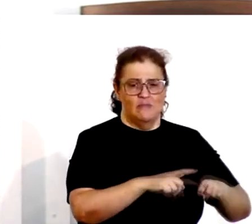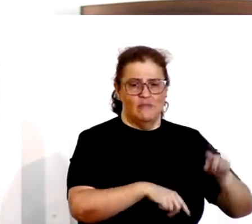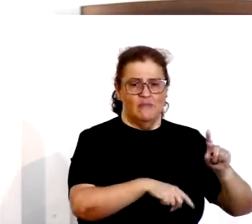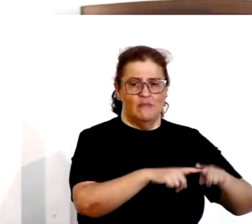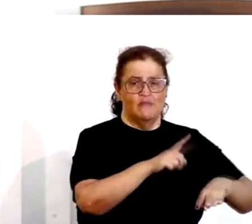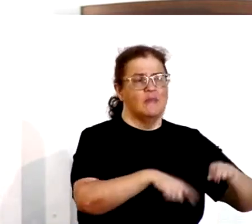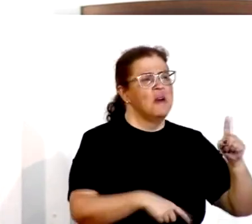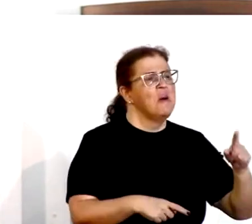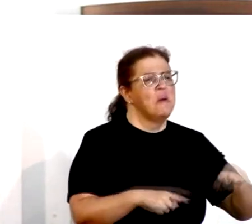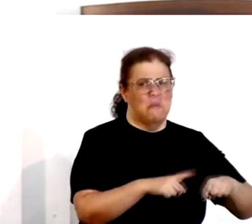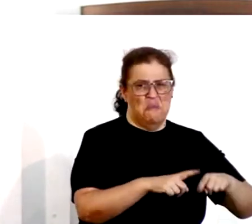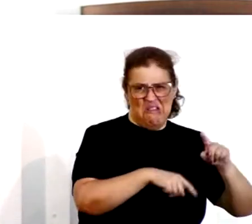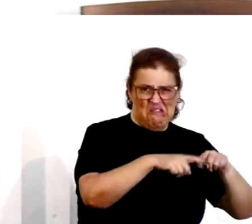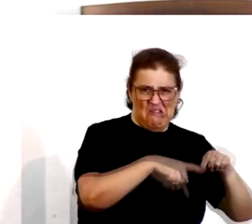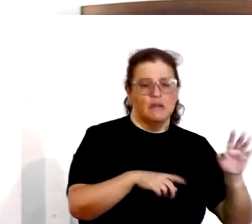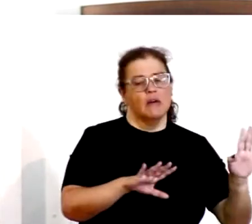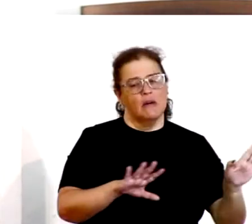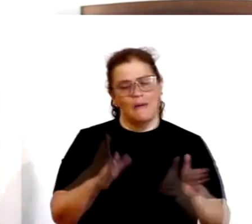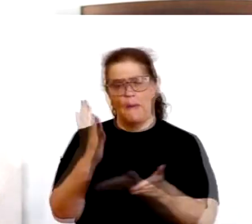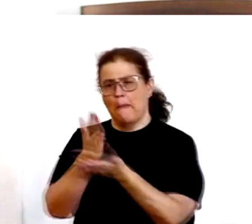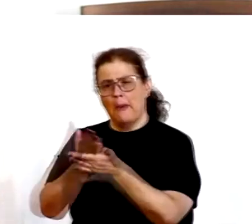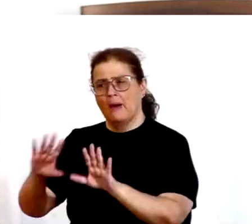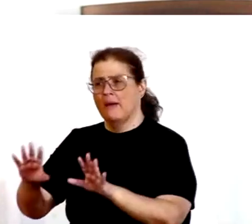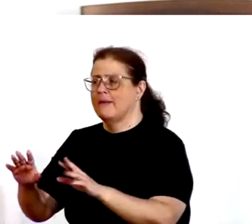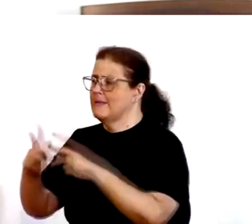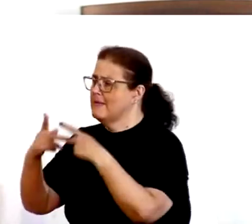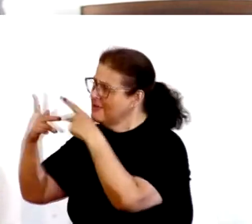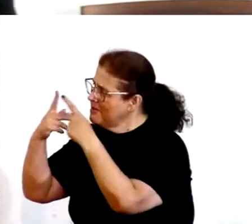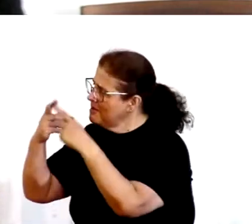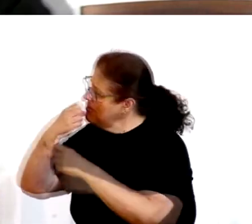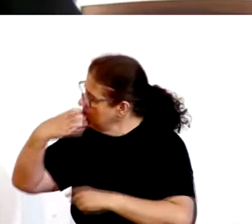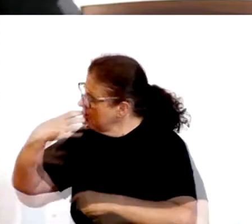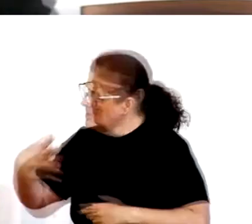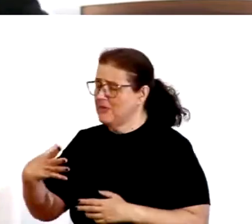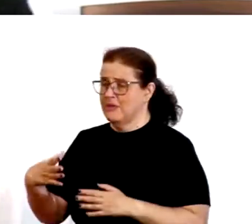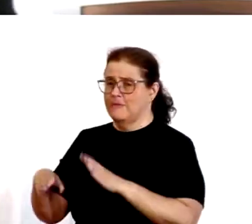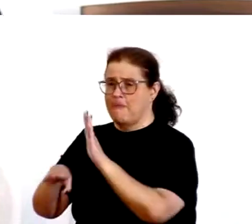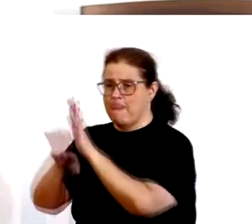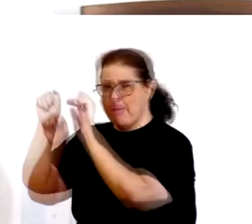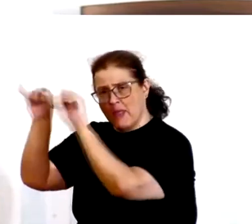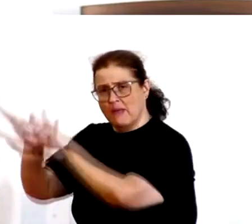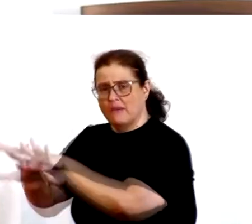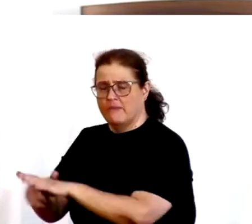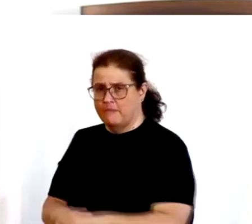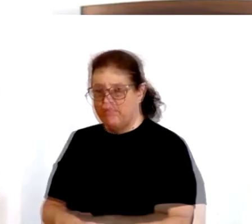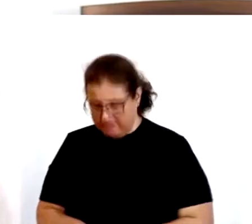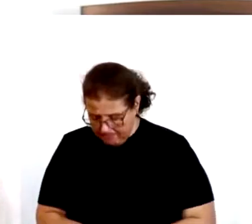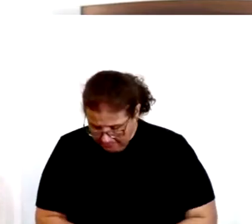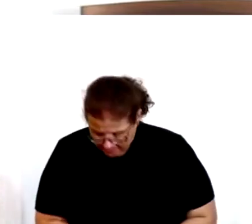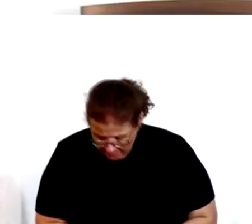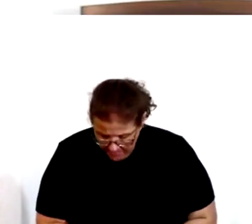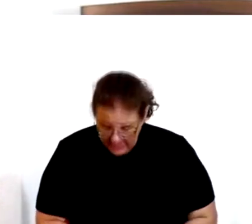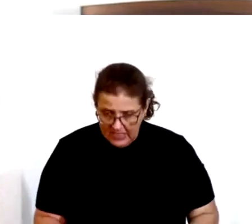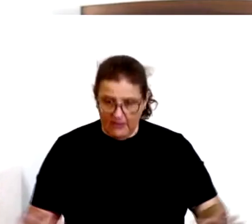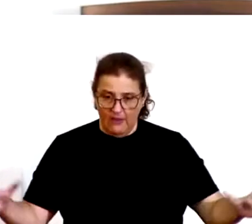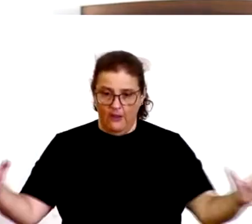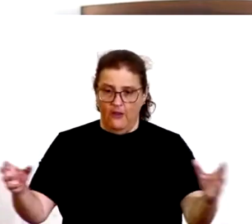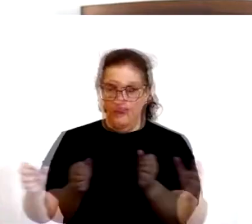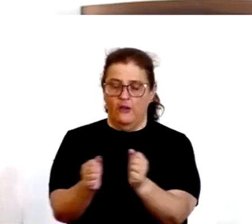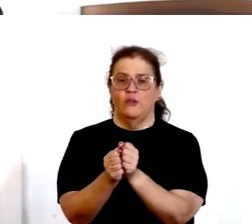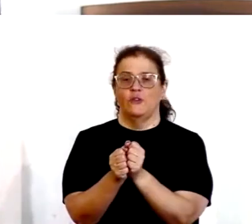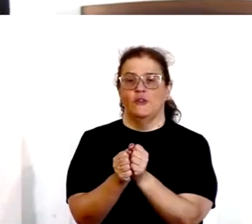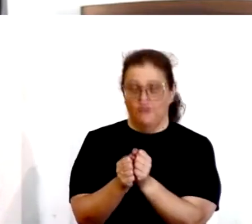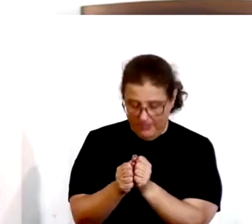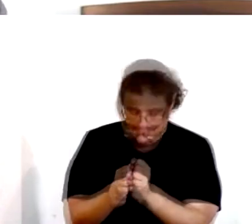não entristeçais o Espírito de Deus, no qual fostes selados no dia da redenção. E depois ele vai juntar tudo isso e